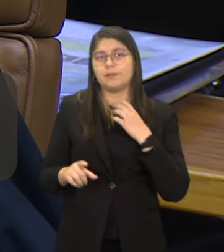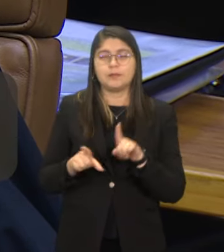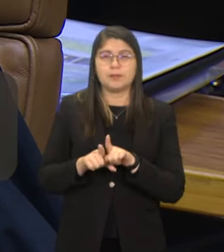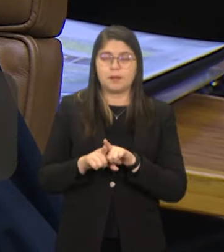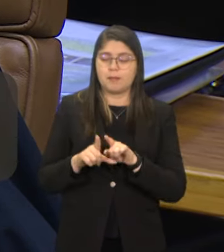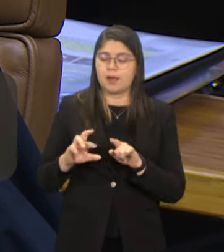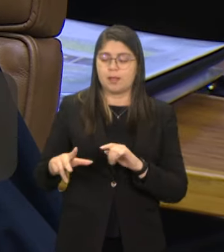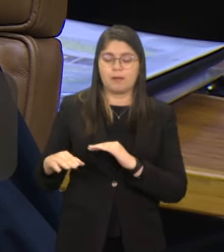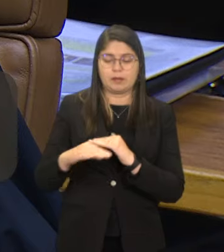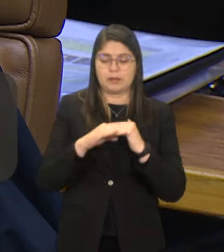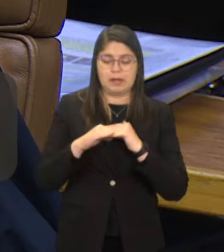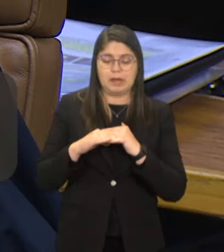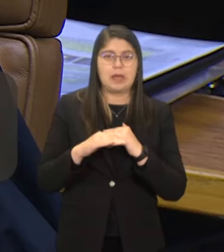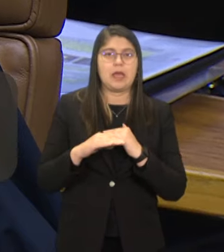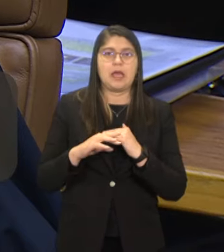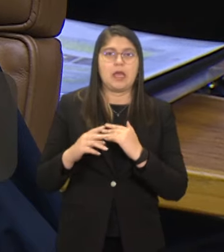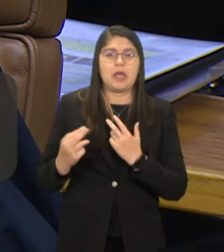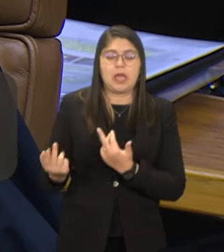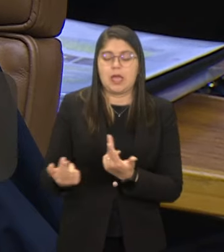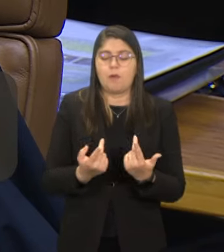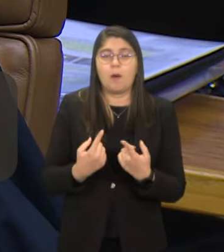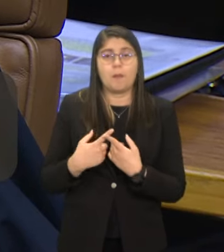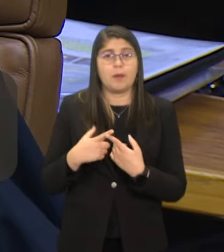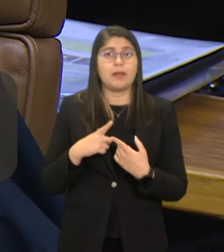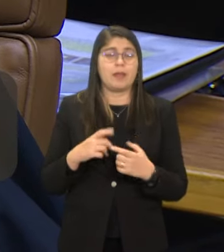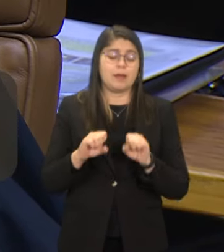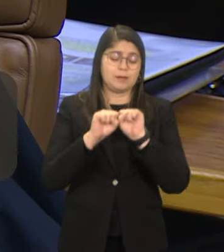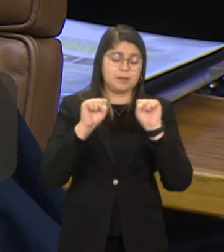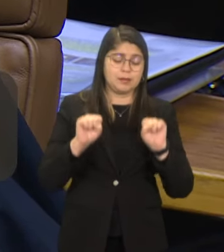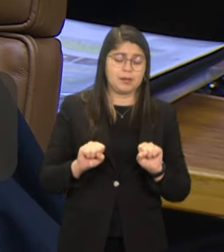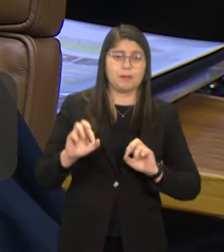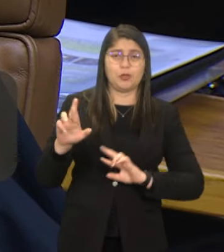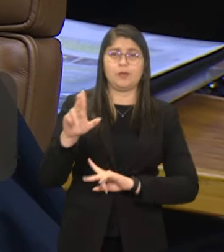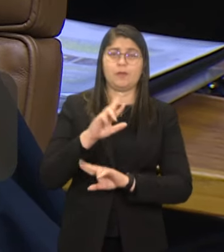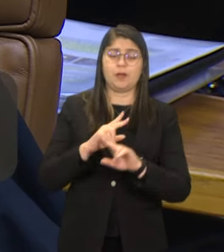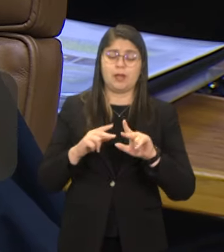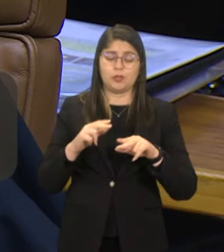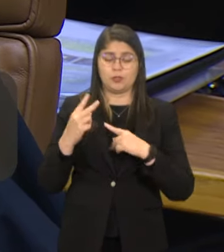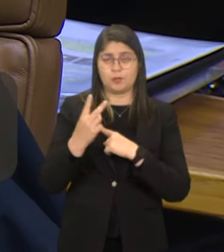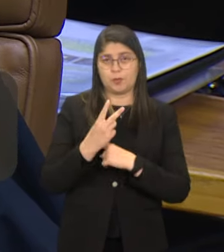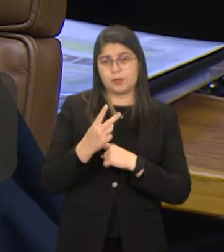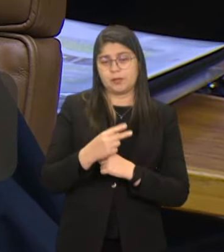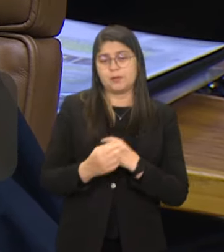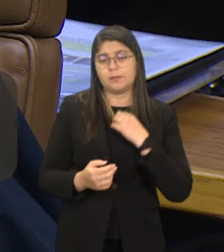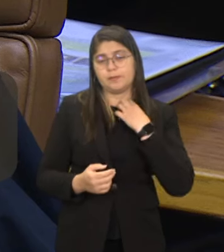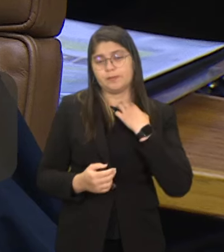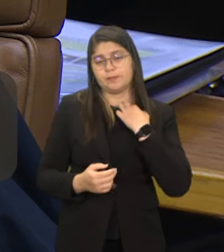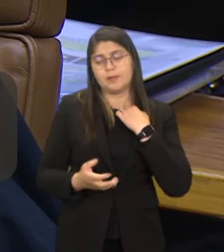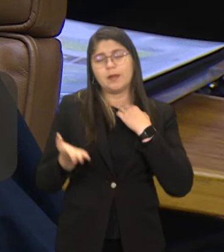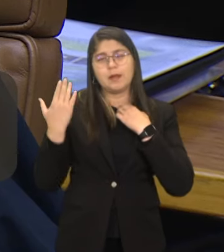ser tratadas da mesma forma, porquanto possuem, em regra, sistemas de imunidade diversos. Menciono um caso que me chamou a atenção à época.